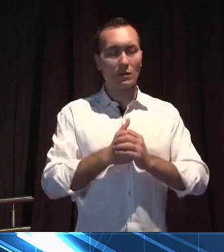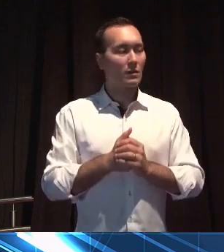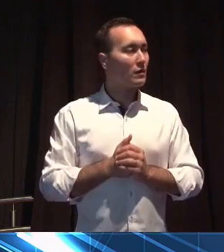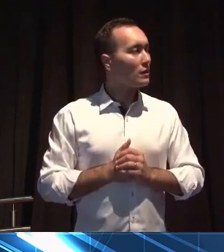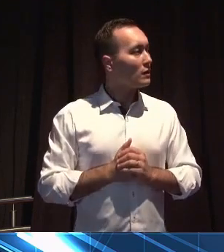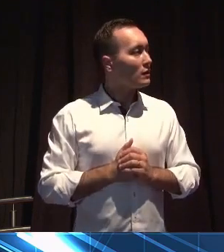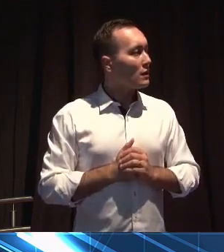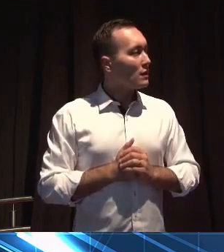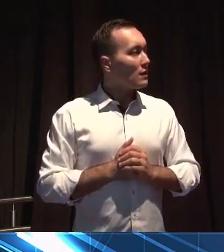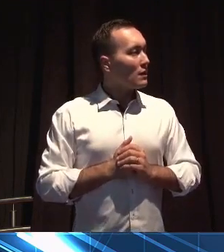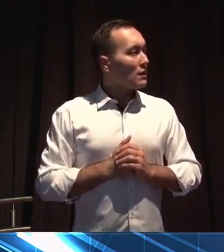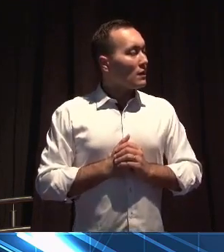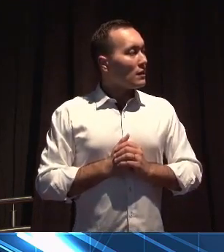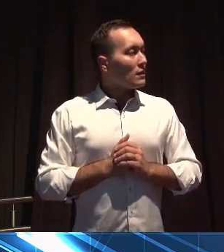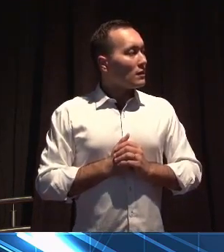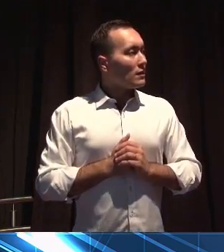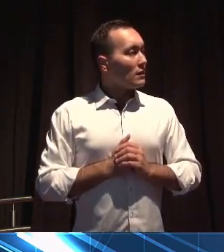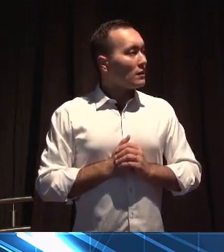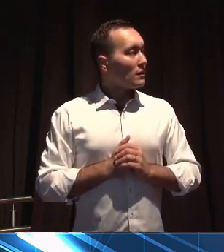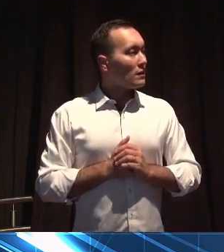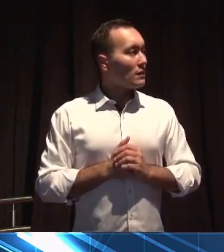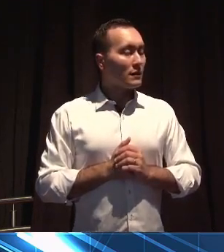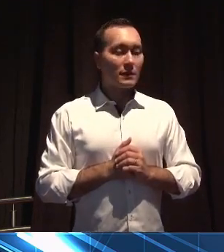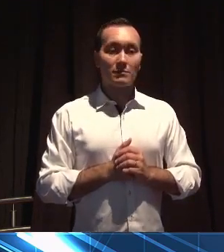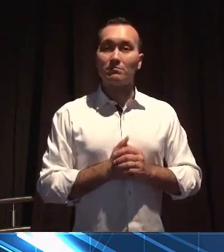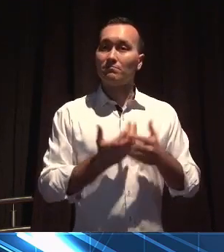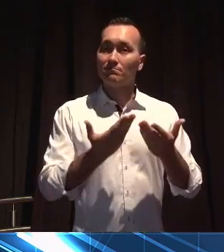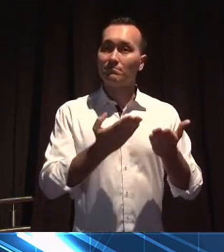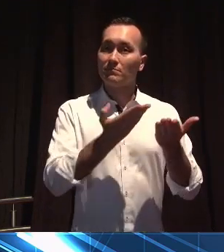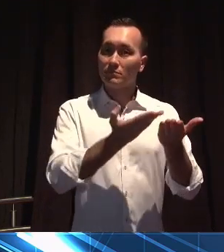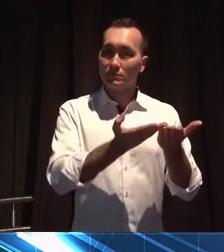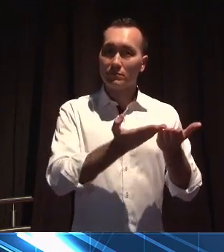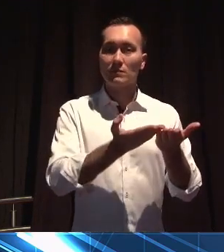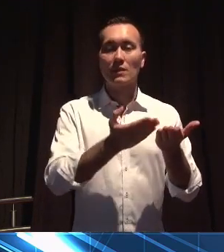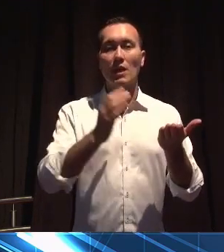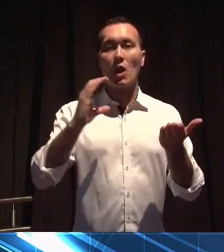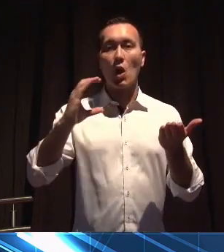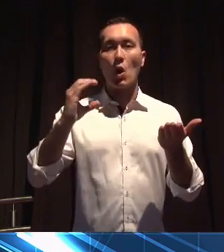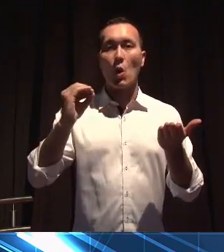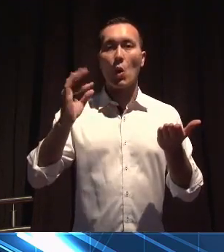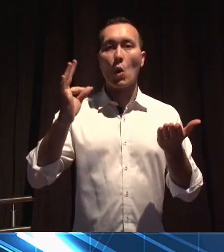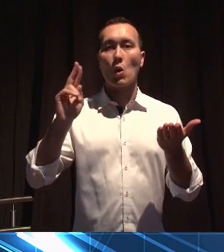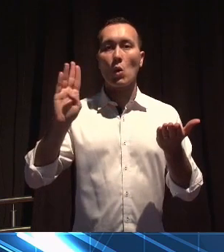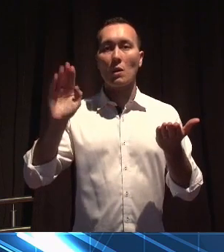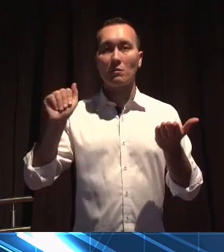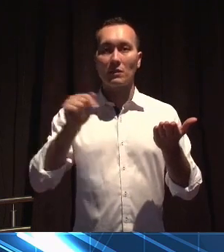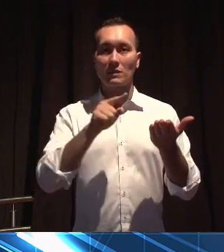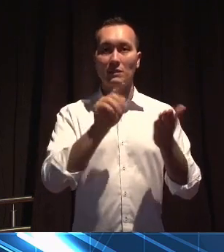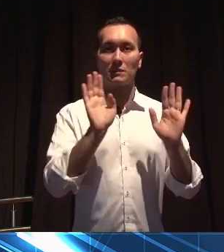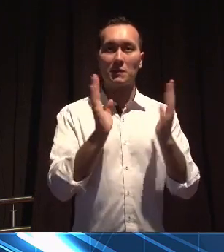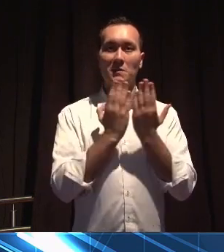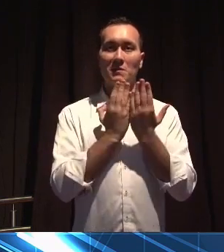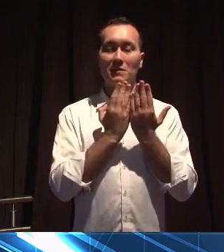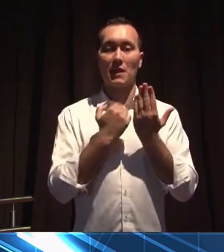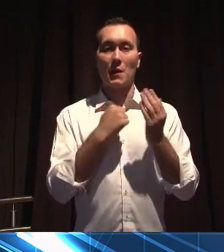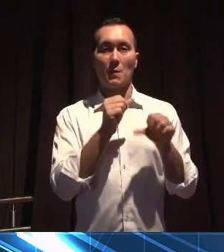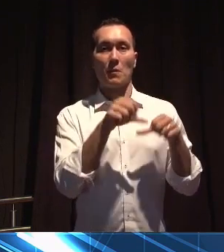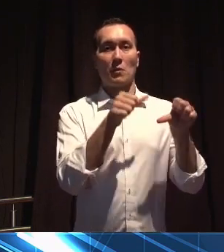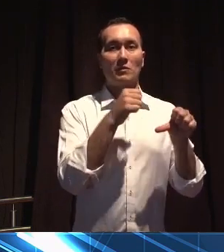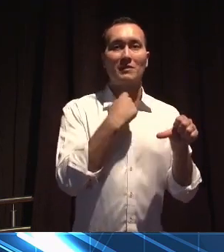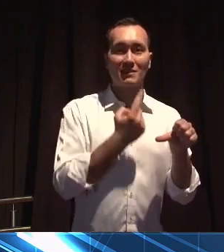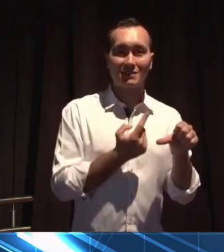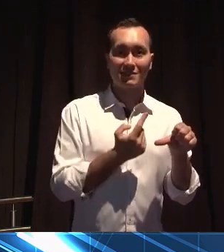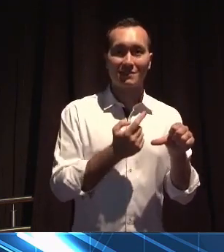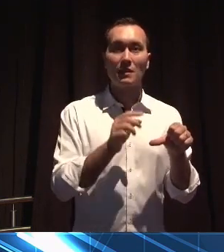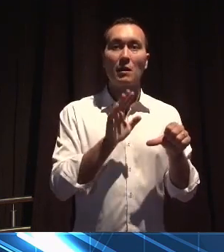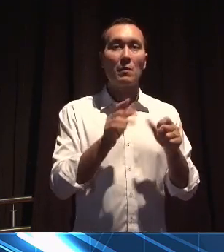fechado para modificar aqui o cotuba e a interface e eu estou aberto para estender eu posso criar uma geradora HTML eu